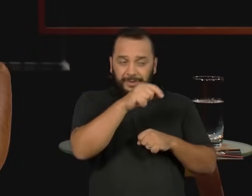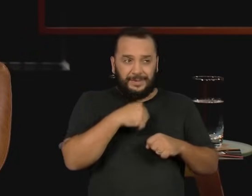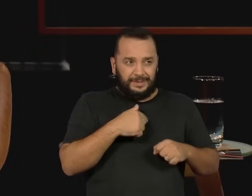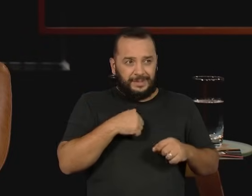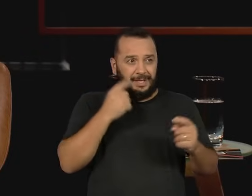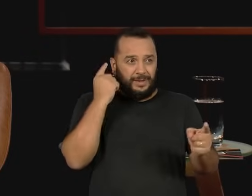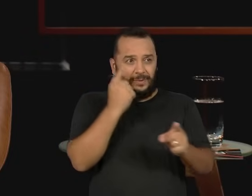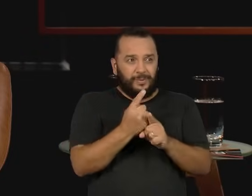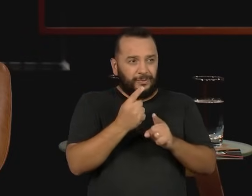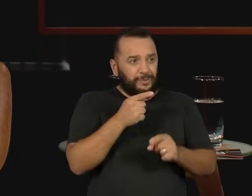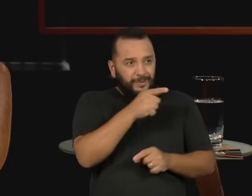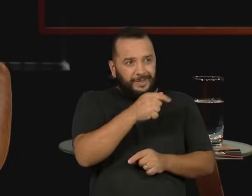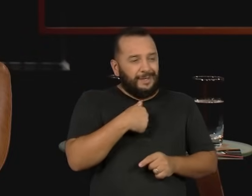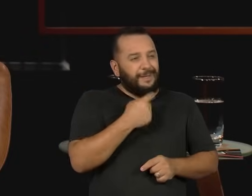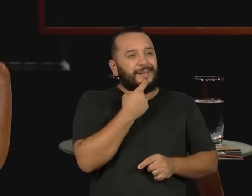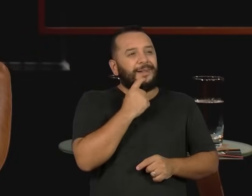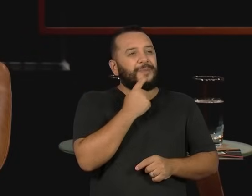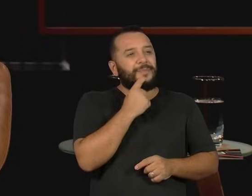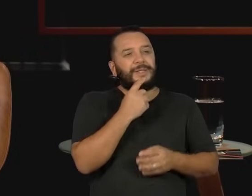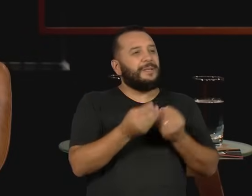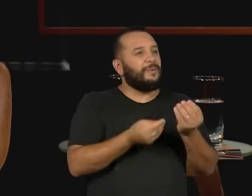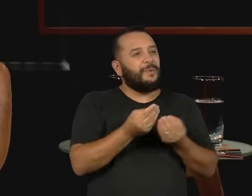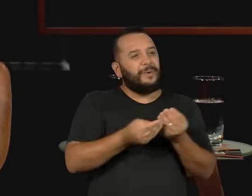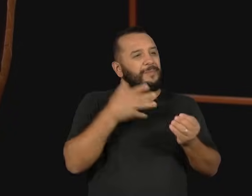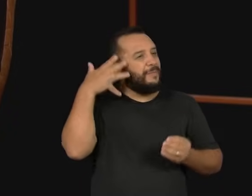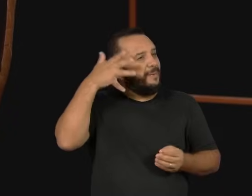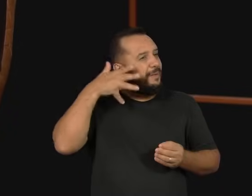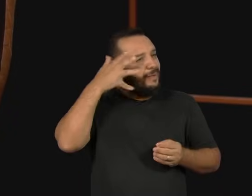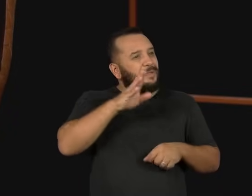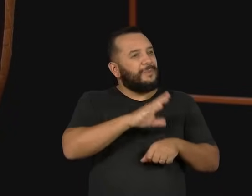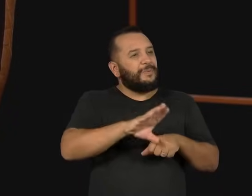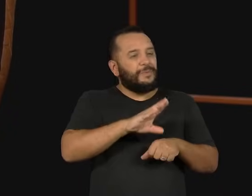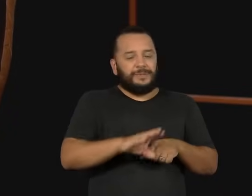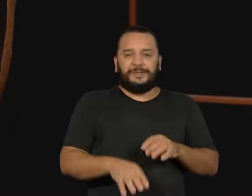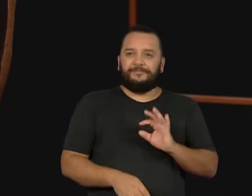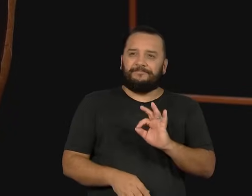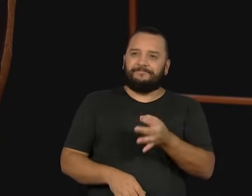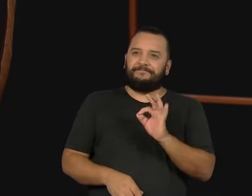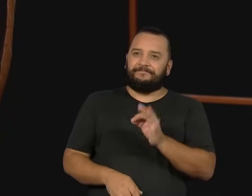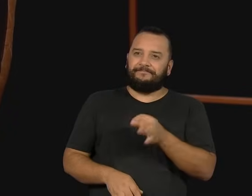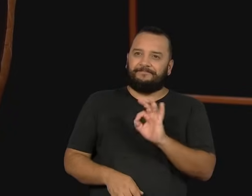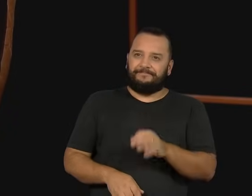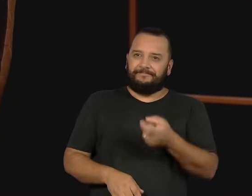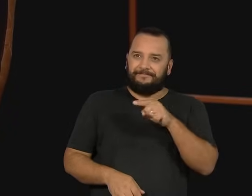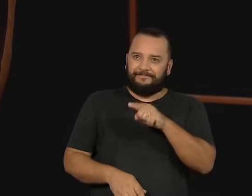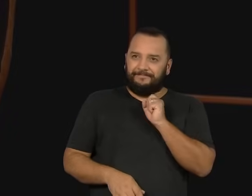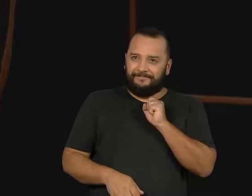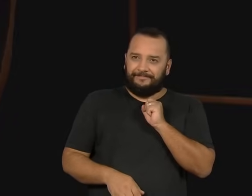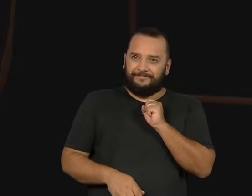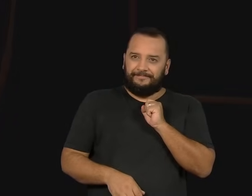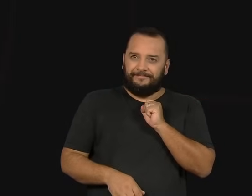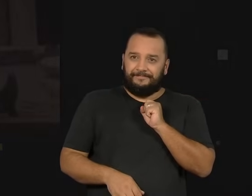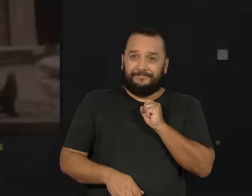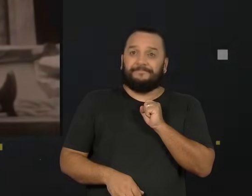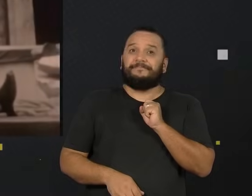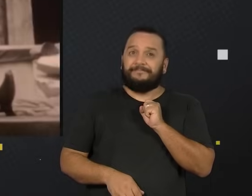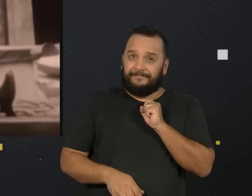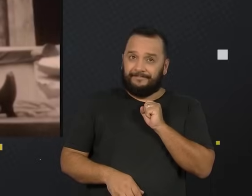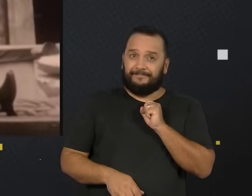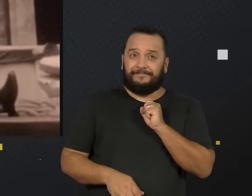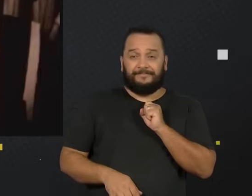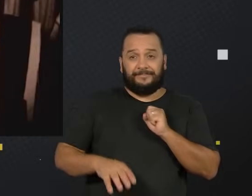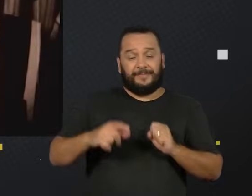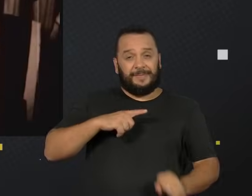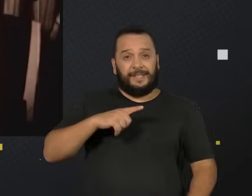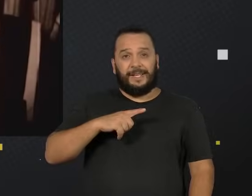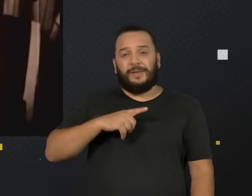Campinas, para uma palestra, alguma coisa, um curso, sei lá. Exatamente. Então, primeiro, o Rei da